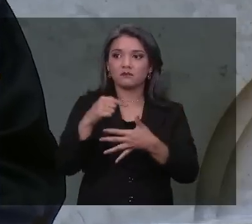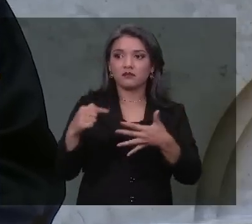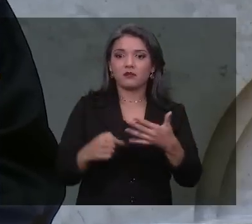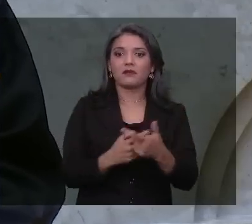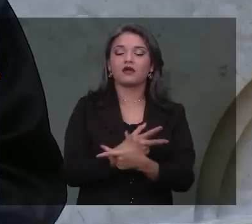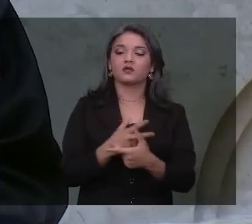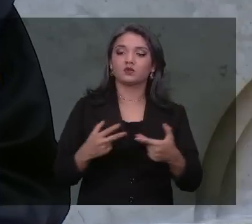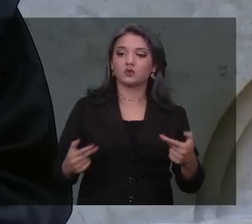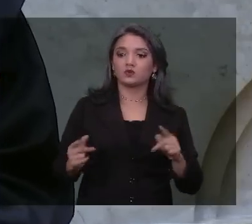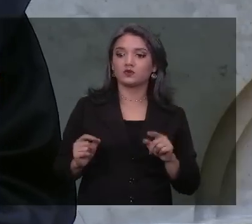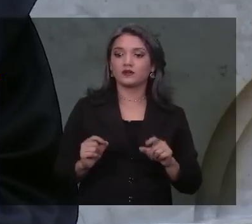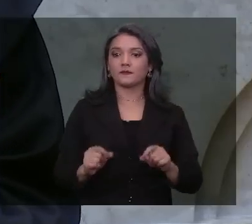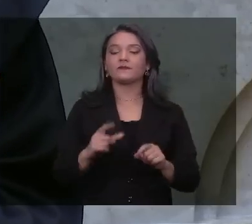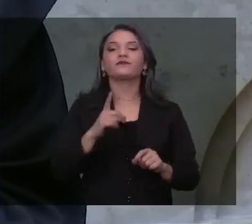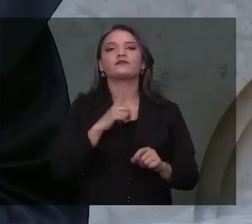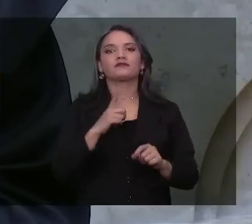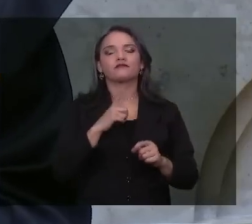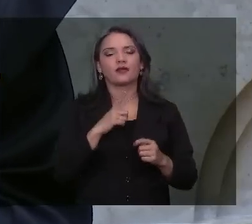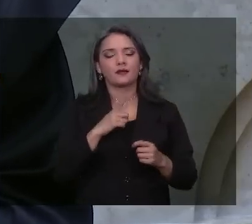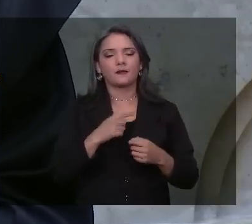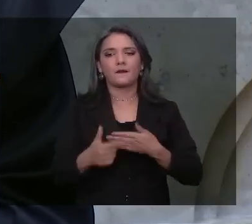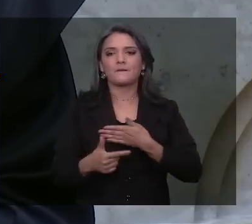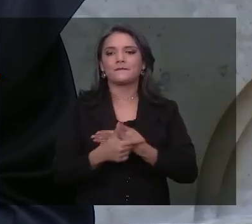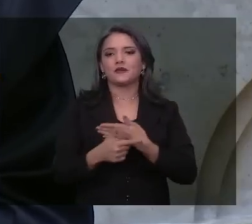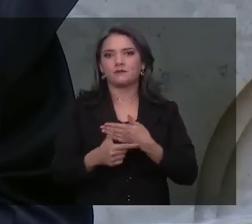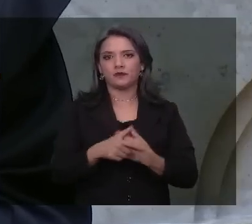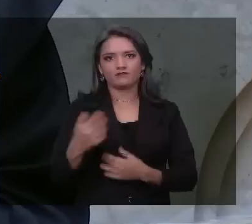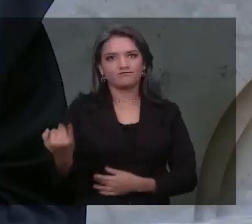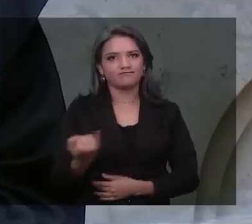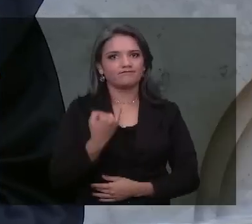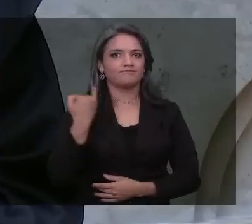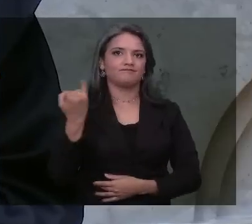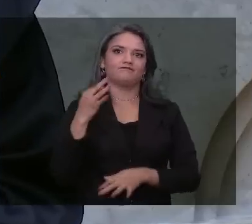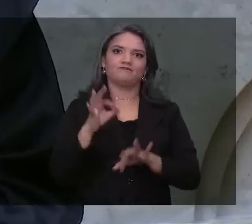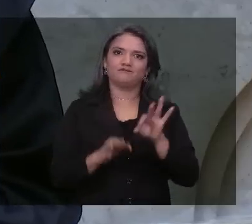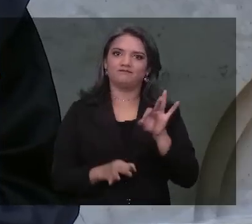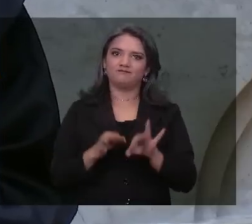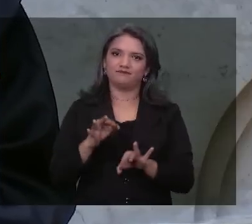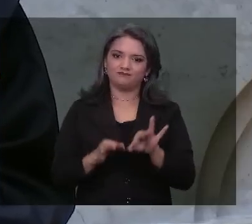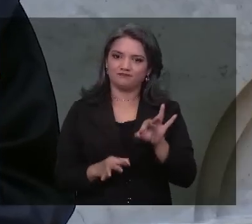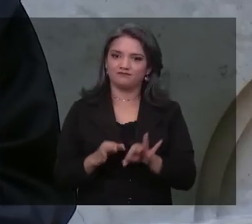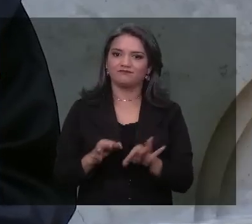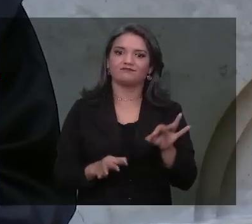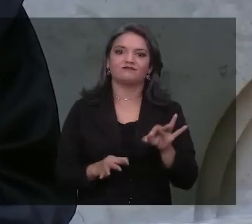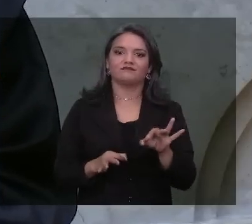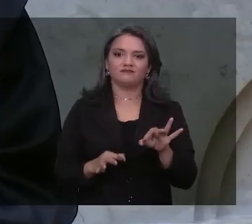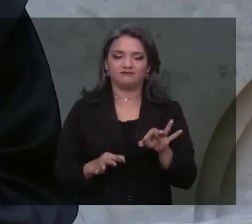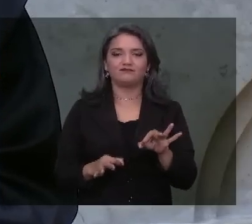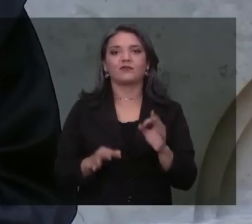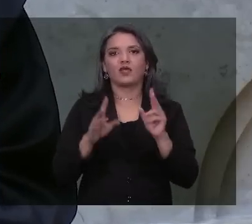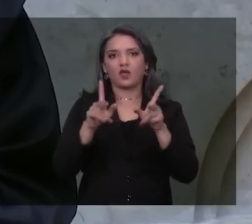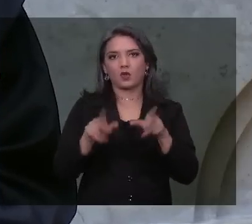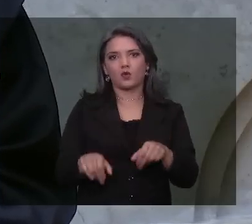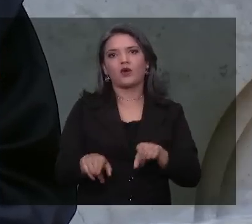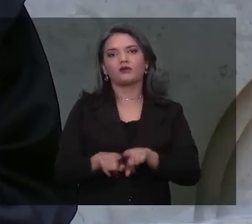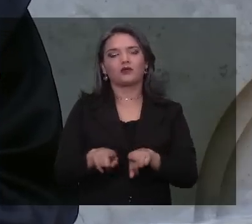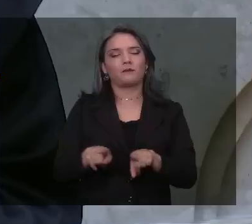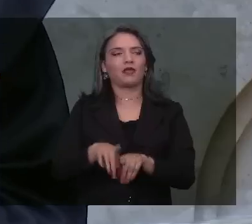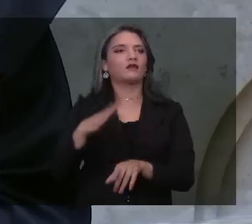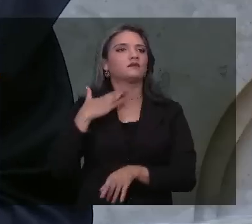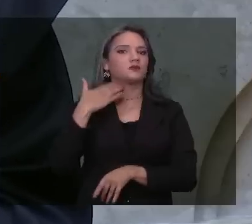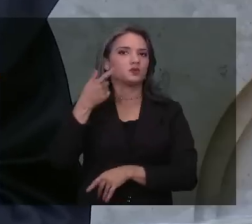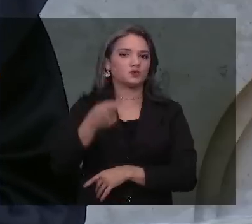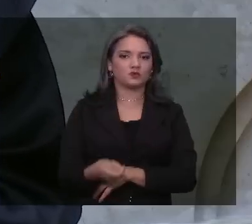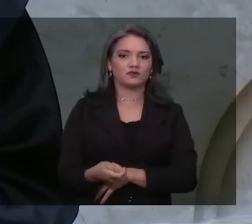repito, exerce uma função essencial à justiça, tal qual a magistratura.